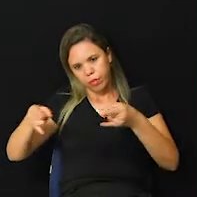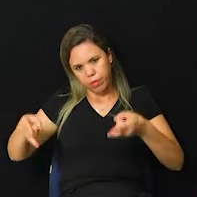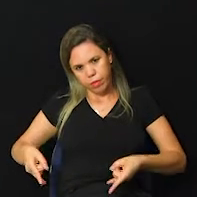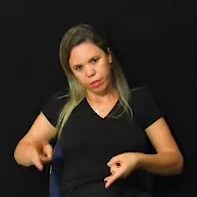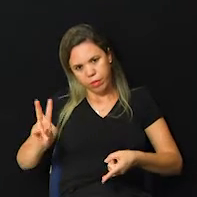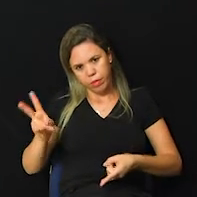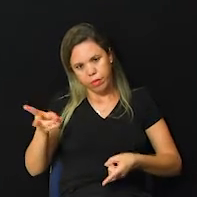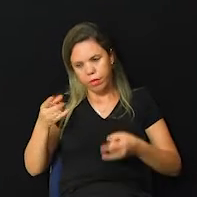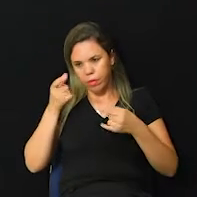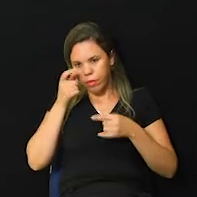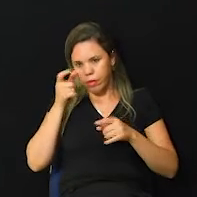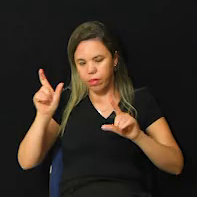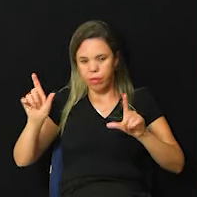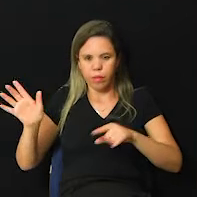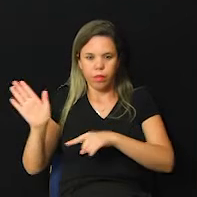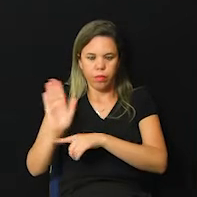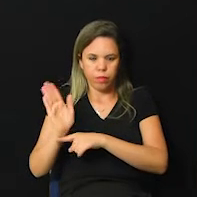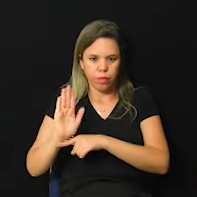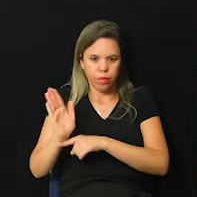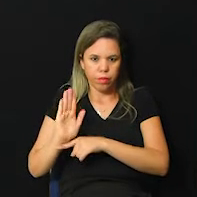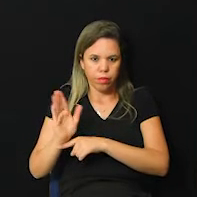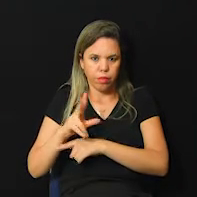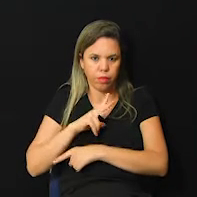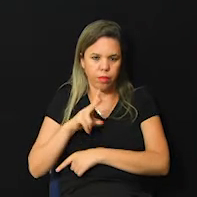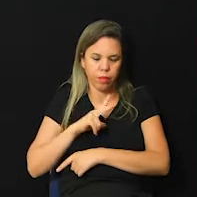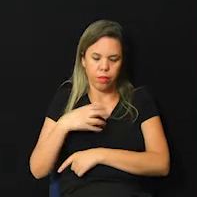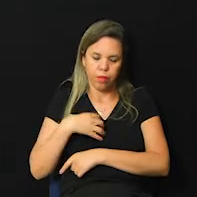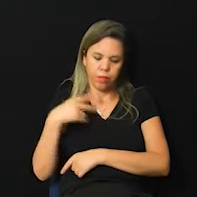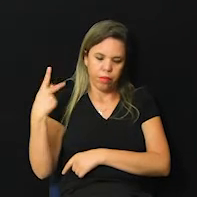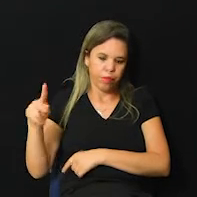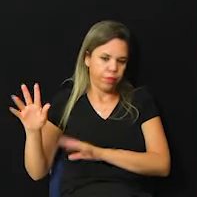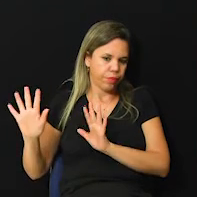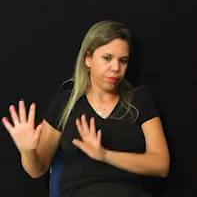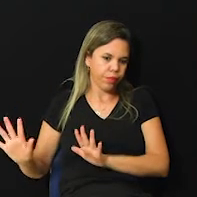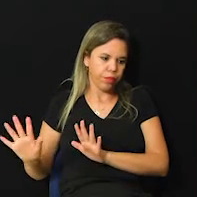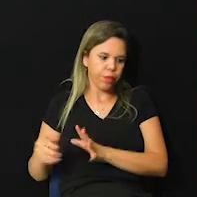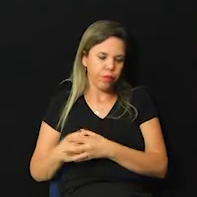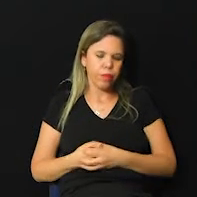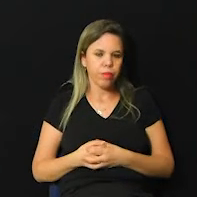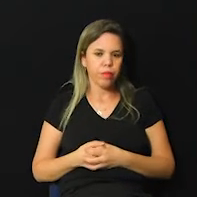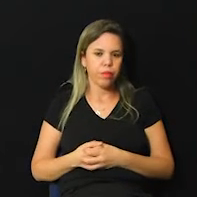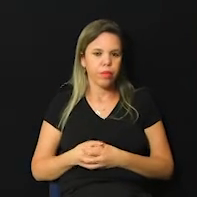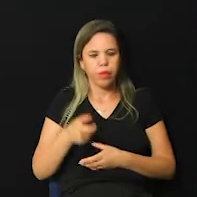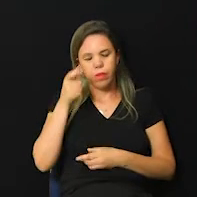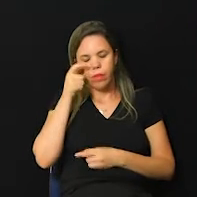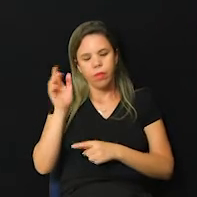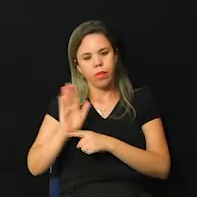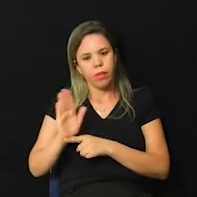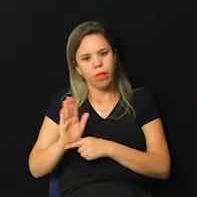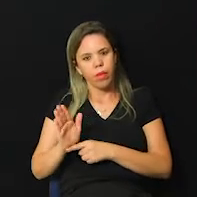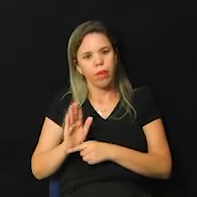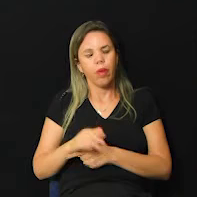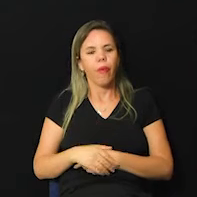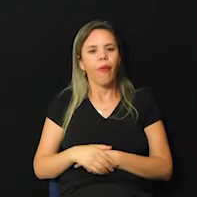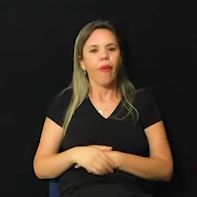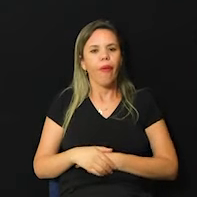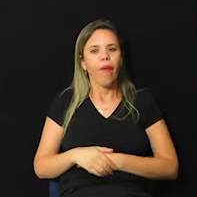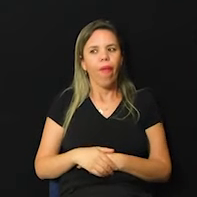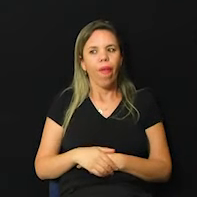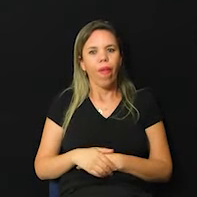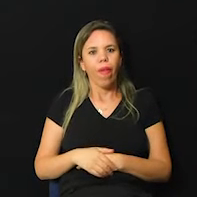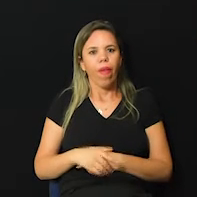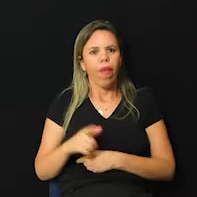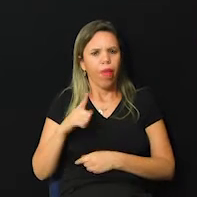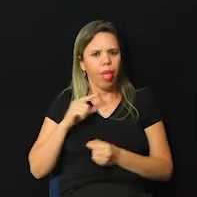fica no quarto basicamente assistindo o desenho Ele tem ele tem as particularidades dele e aí quanto é que tá assistindo desenho eu